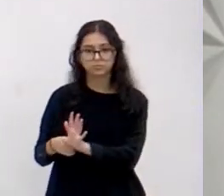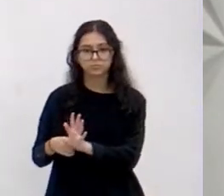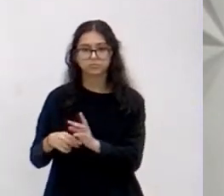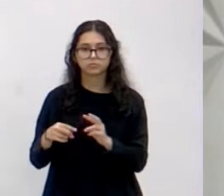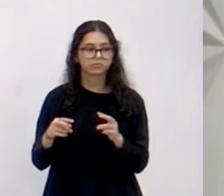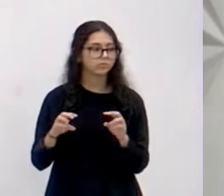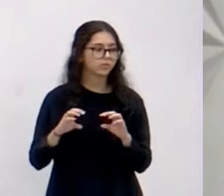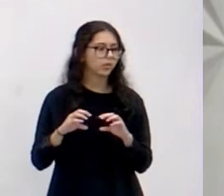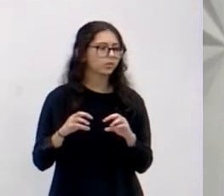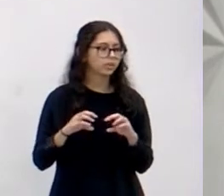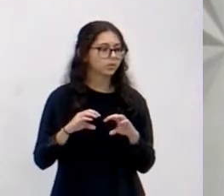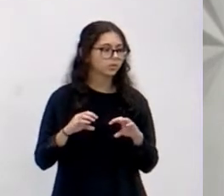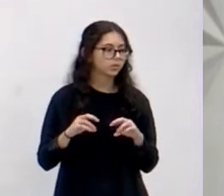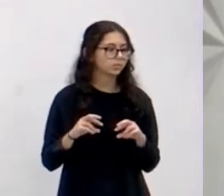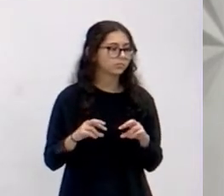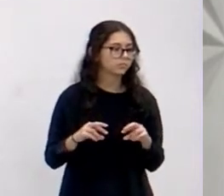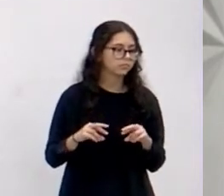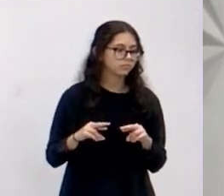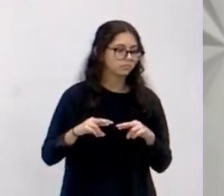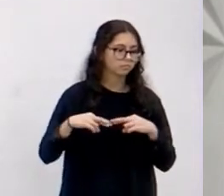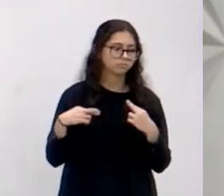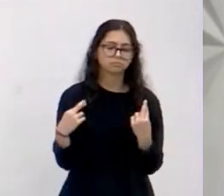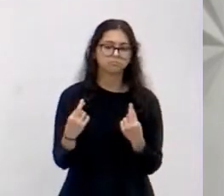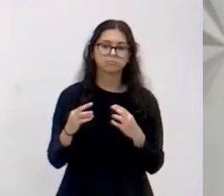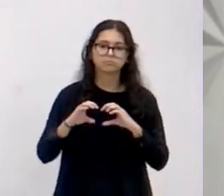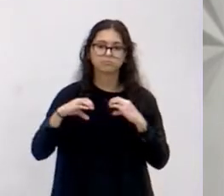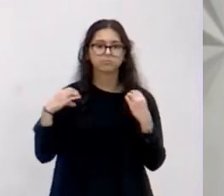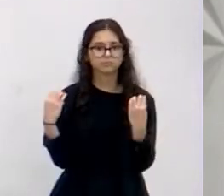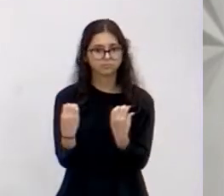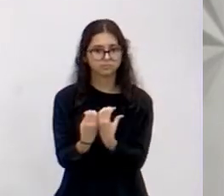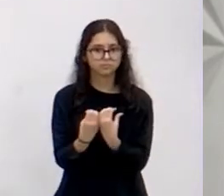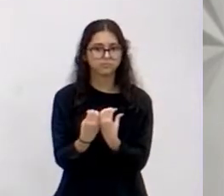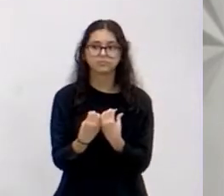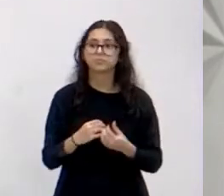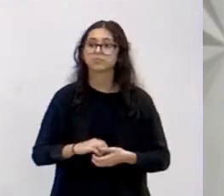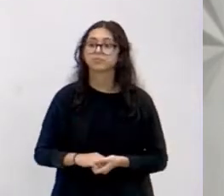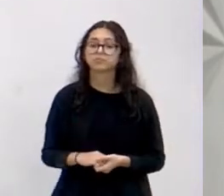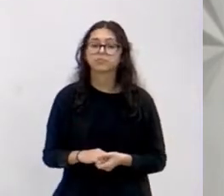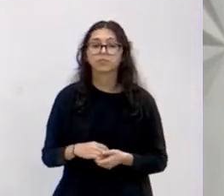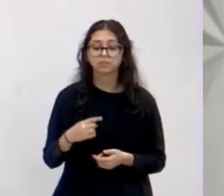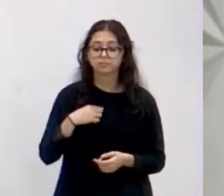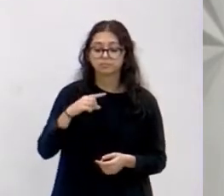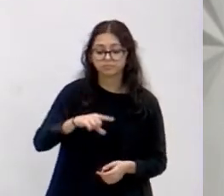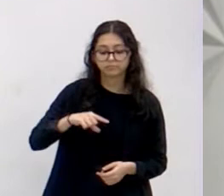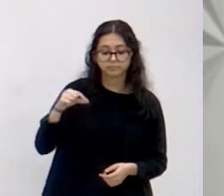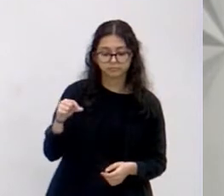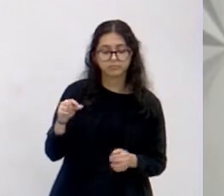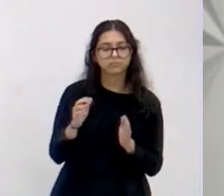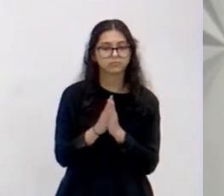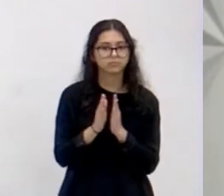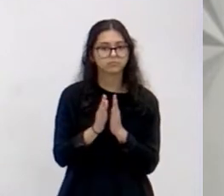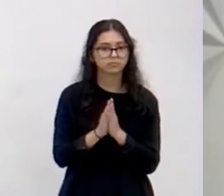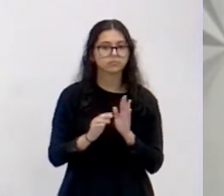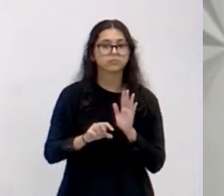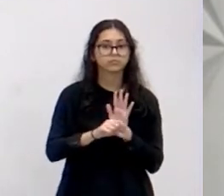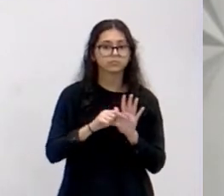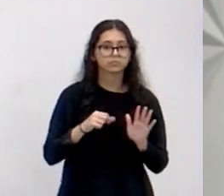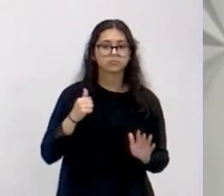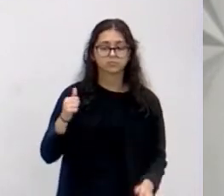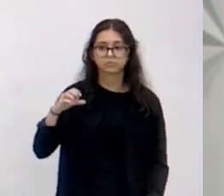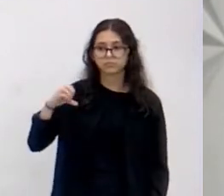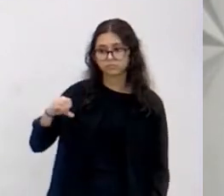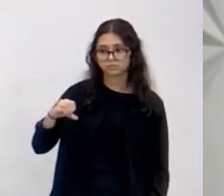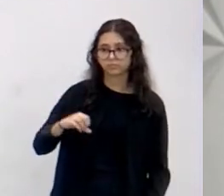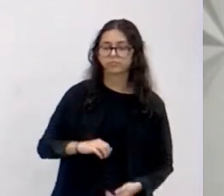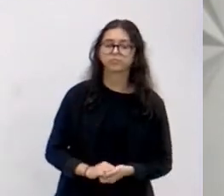escolhi não a oração do Capítulo 17 e 18 eu escolhi a oração do capítulo 19 Elias tinha